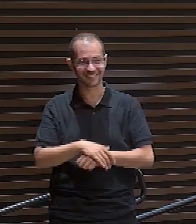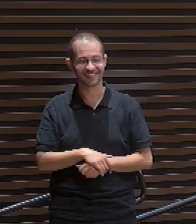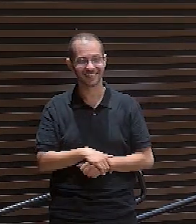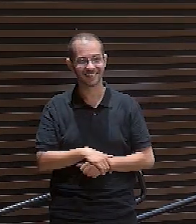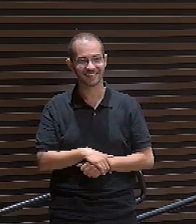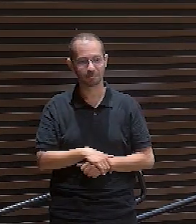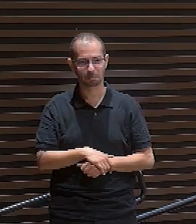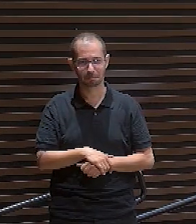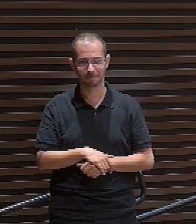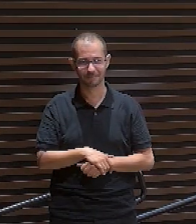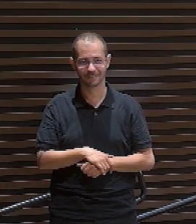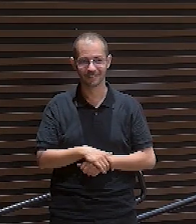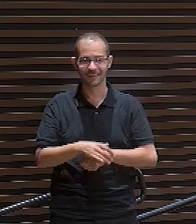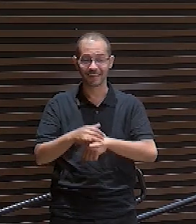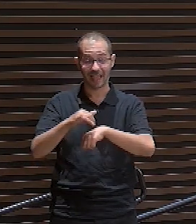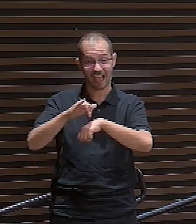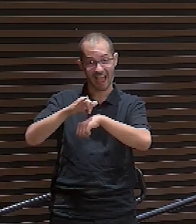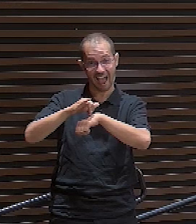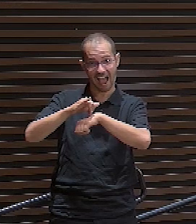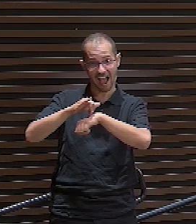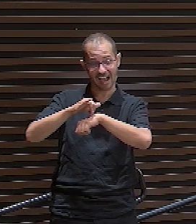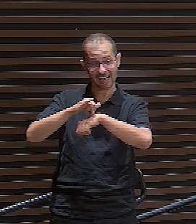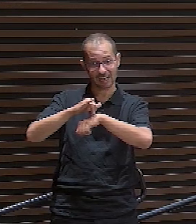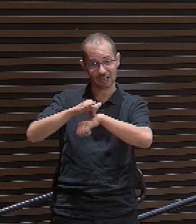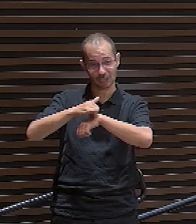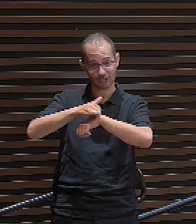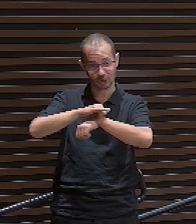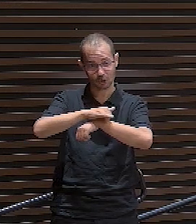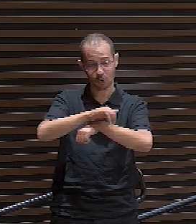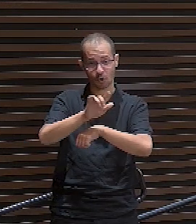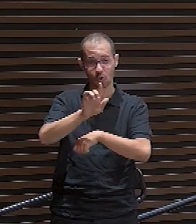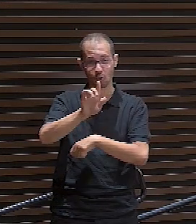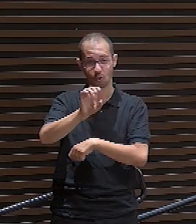A gordura é o símbolo